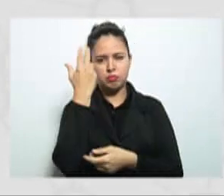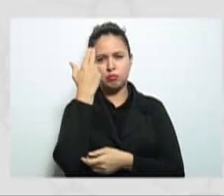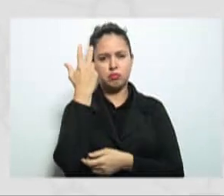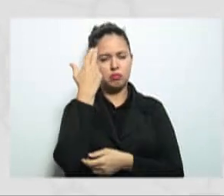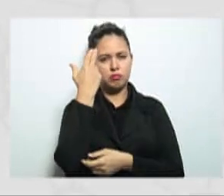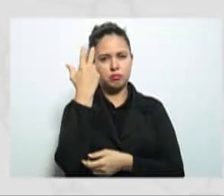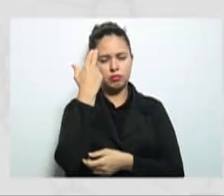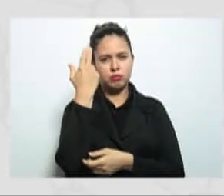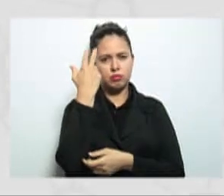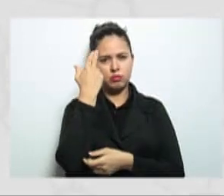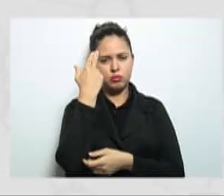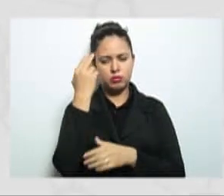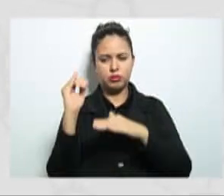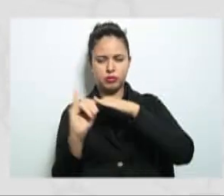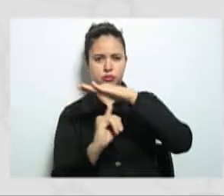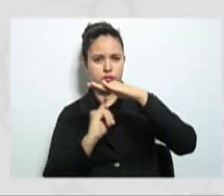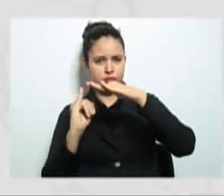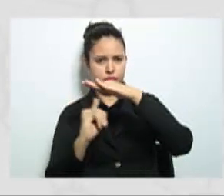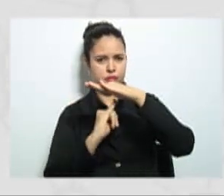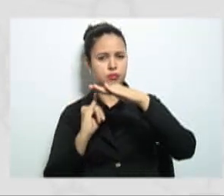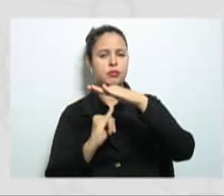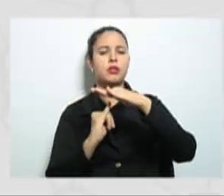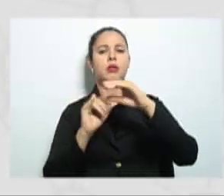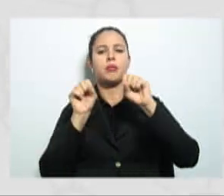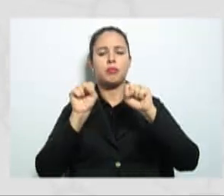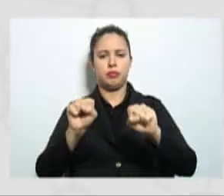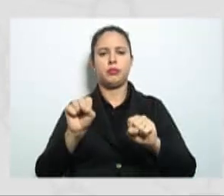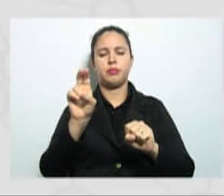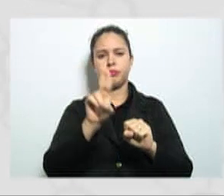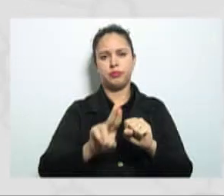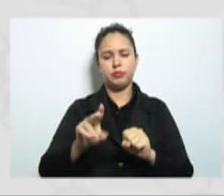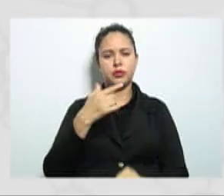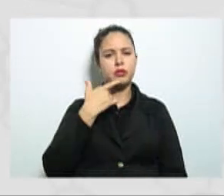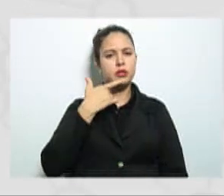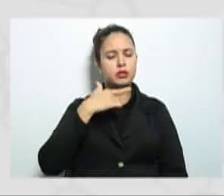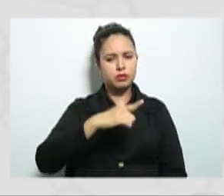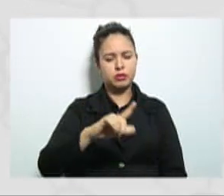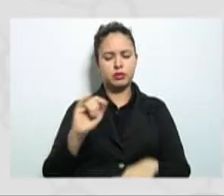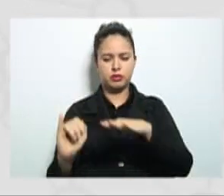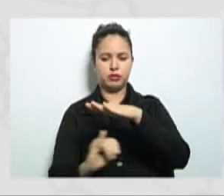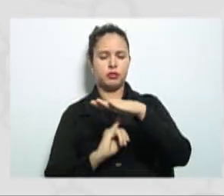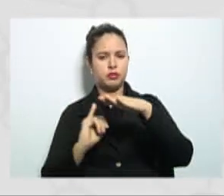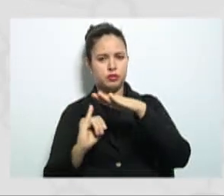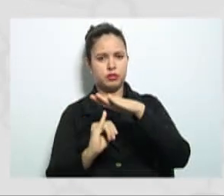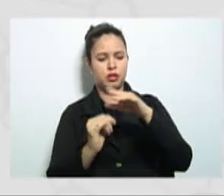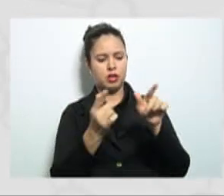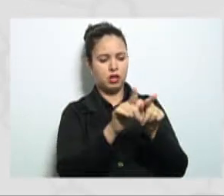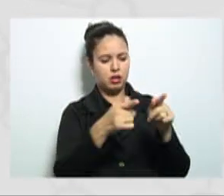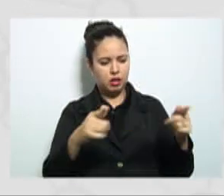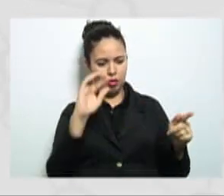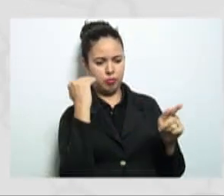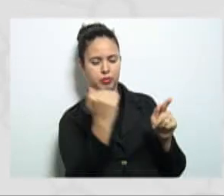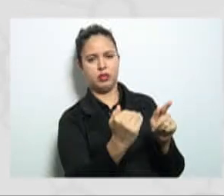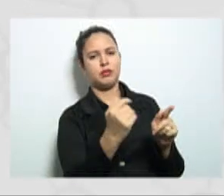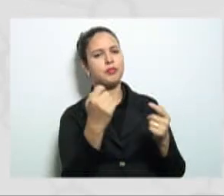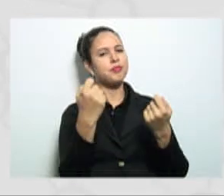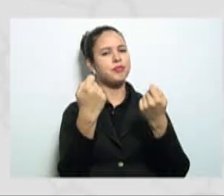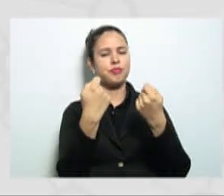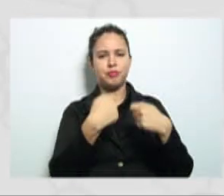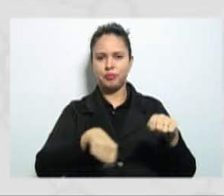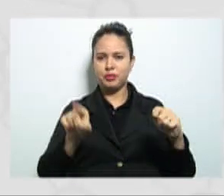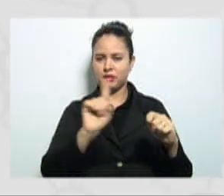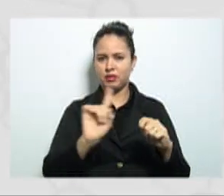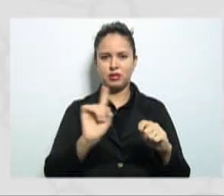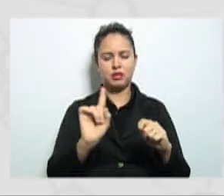é, professora? Sim, a linguagem não padrão é aquela que não segue as normas da gramática normativa.